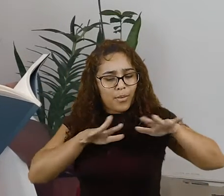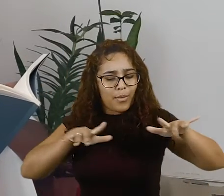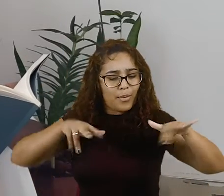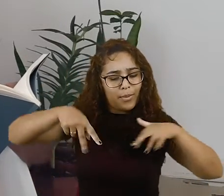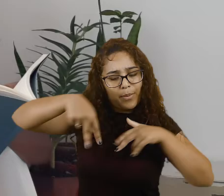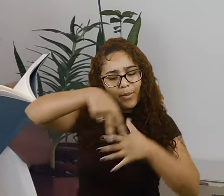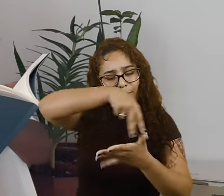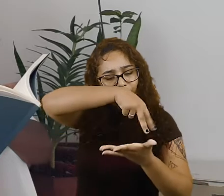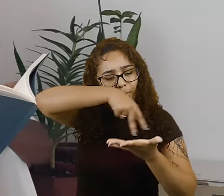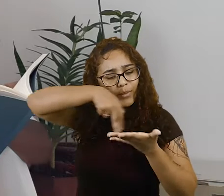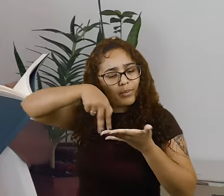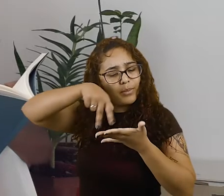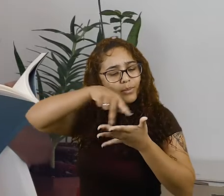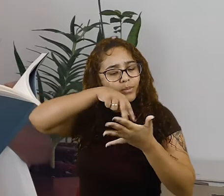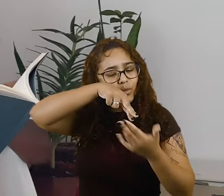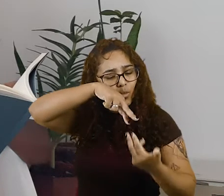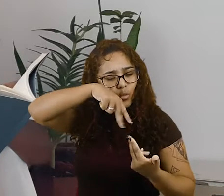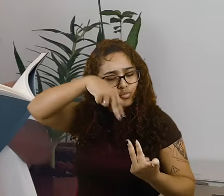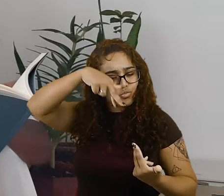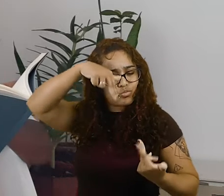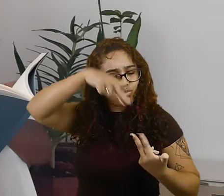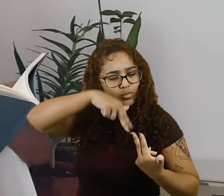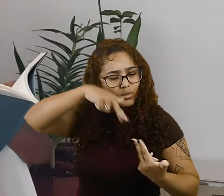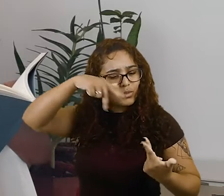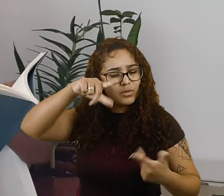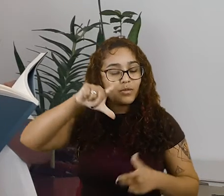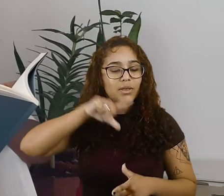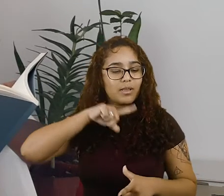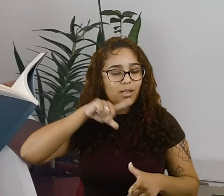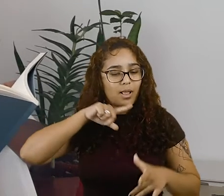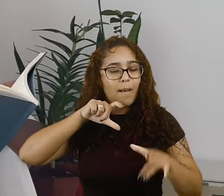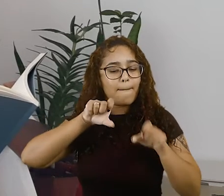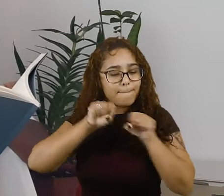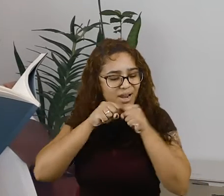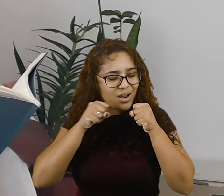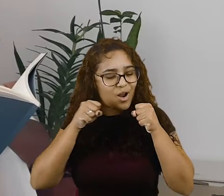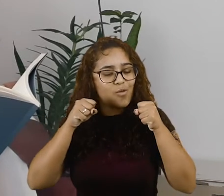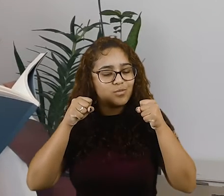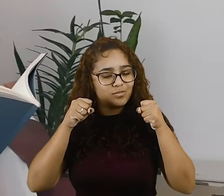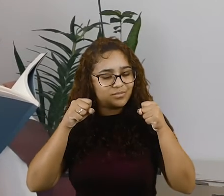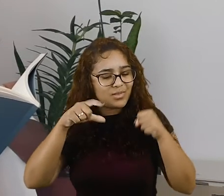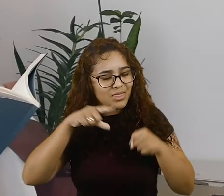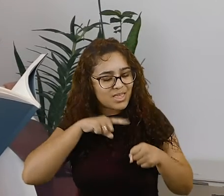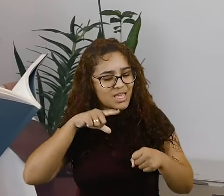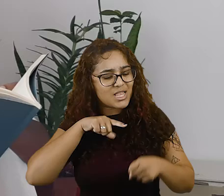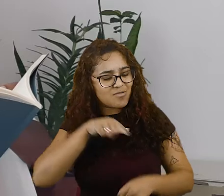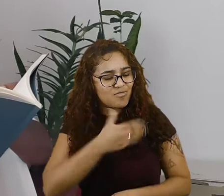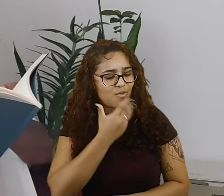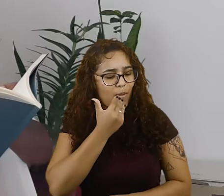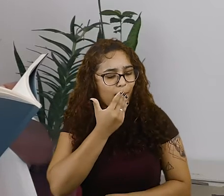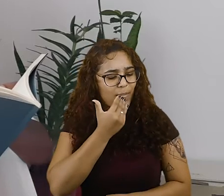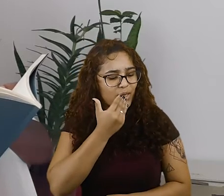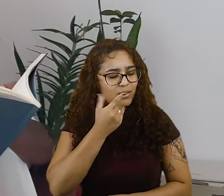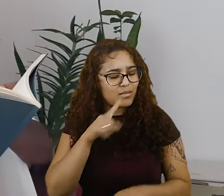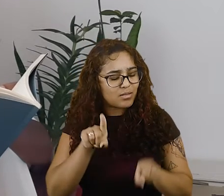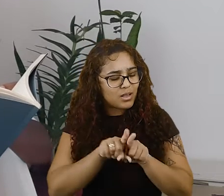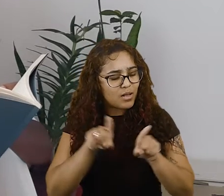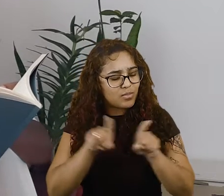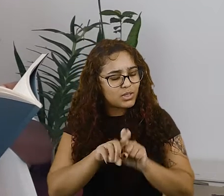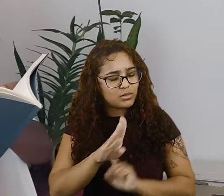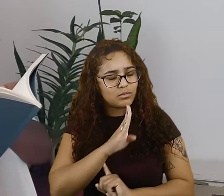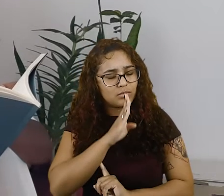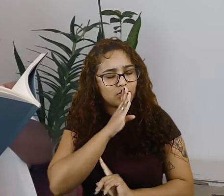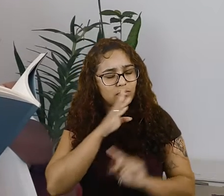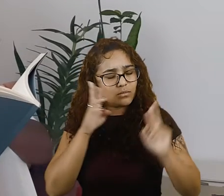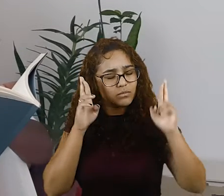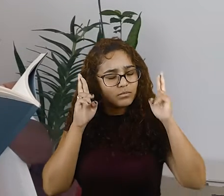flama acesa ainda banhar a mesa e dançar nas paredes como suas sombras luminosas, teremos pão, teremos corpo,